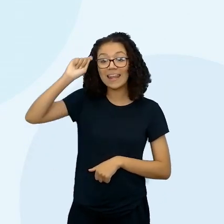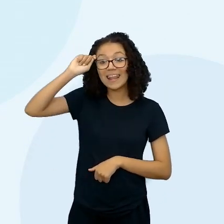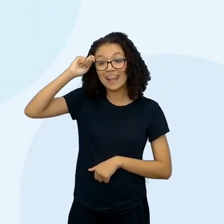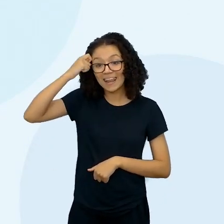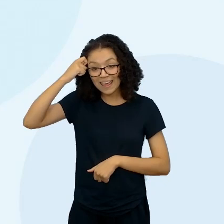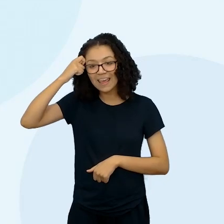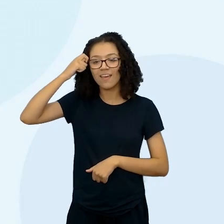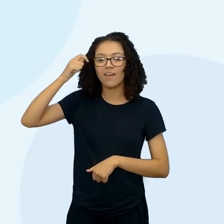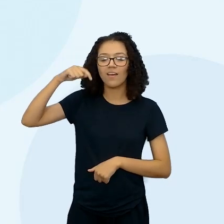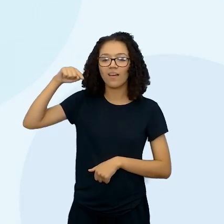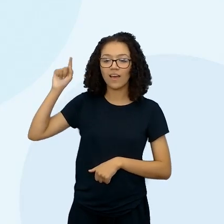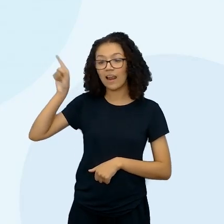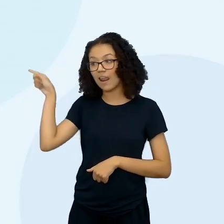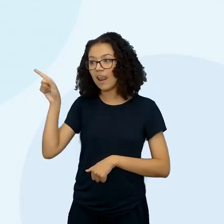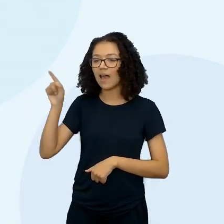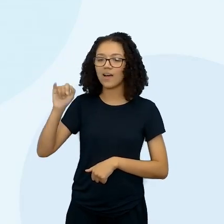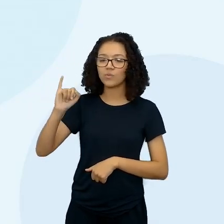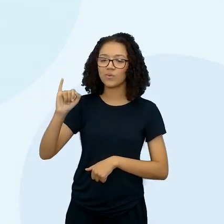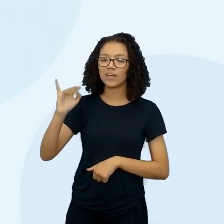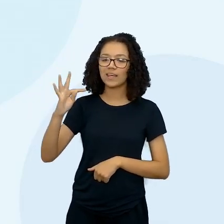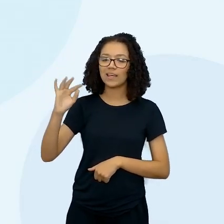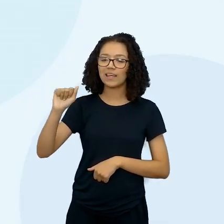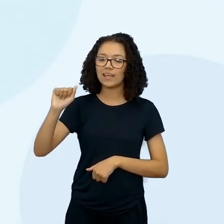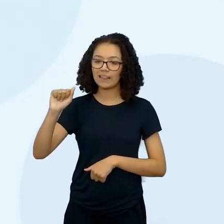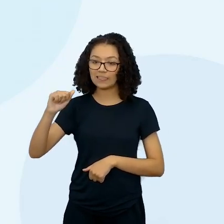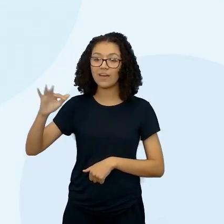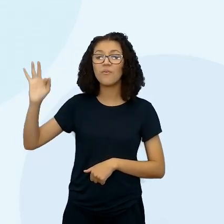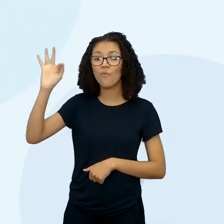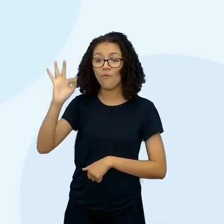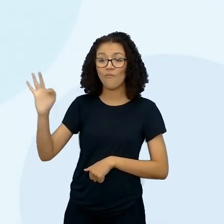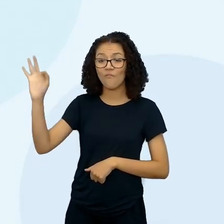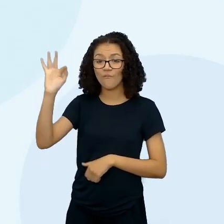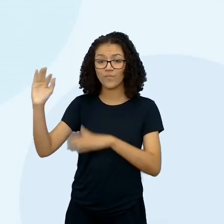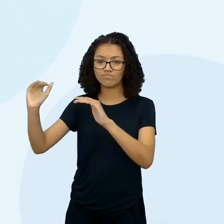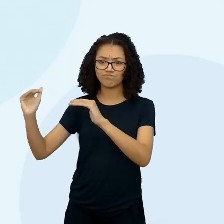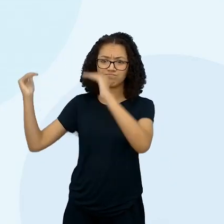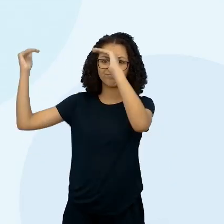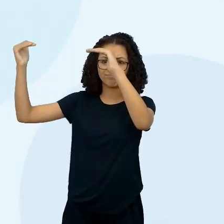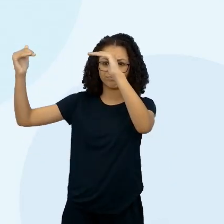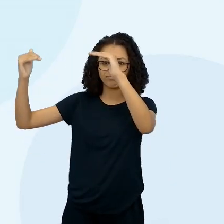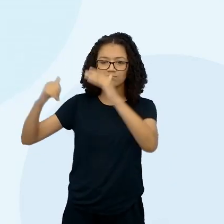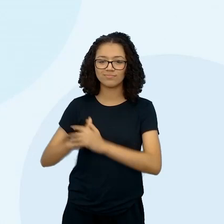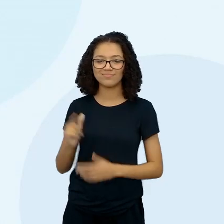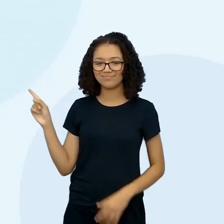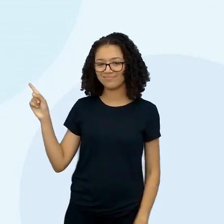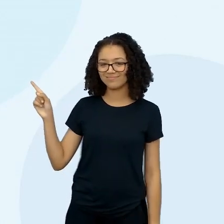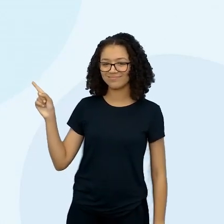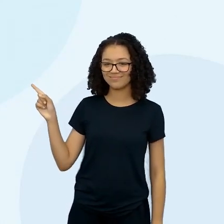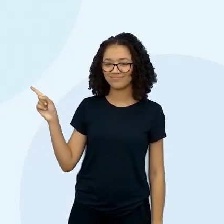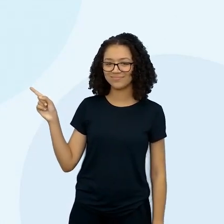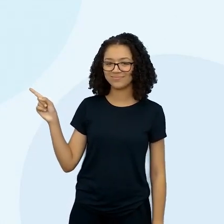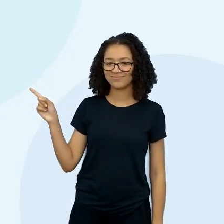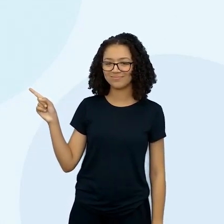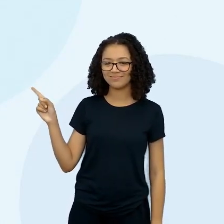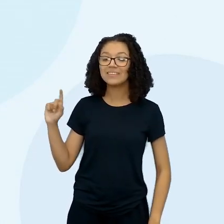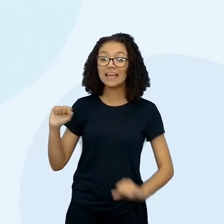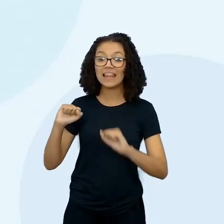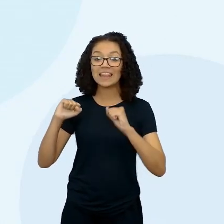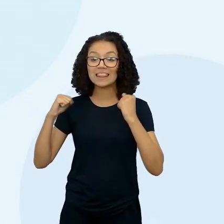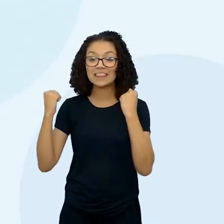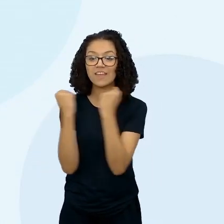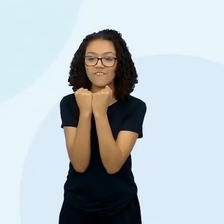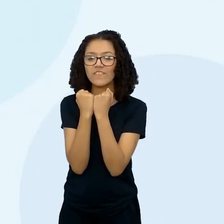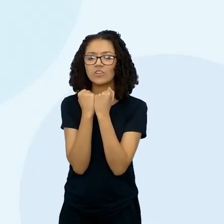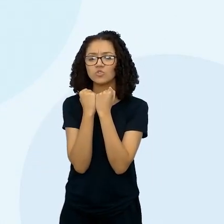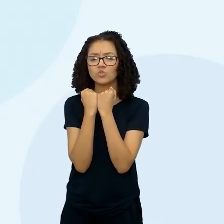né? Foi a primeira, né, da família a entrar para a faculdade, que defensora da presença de